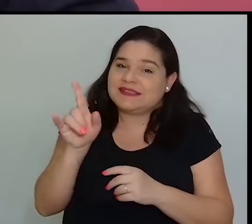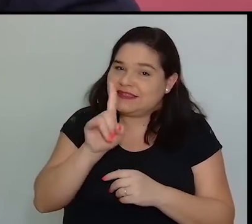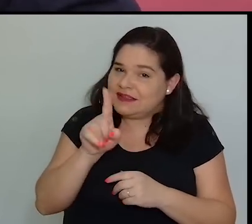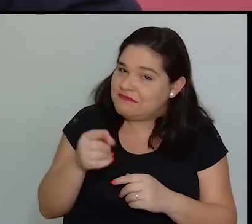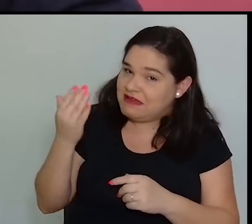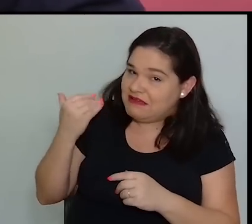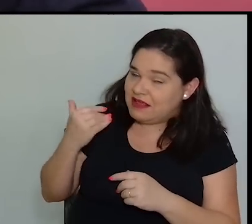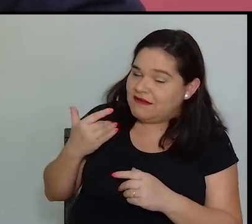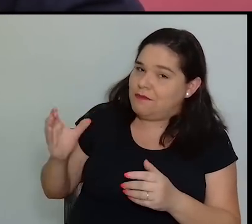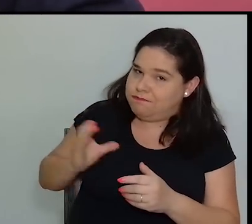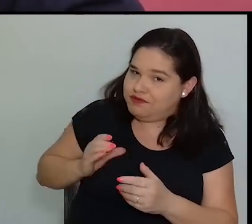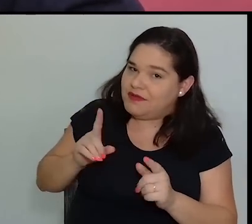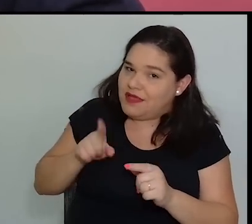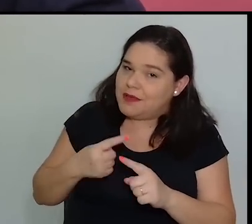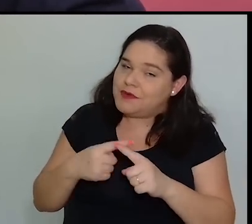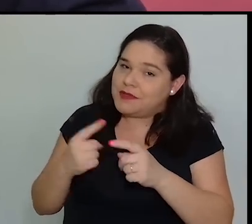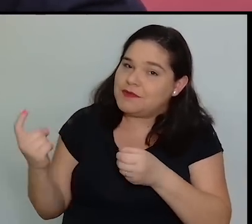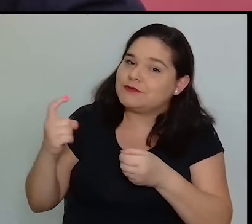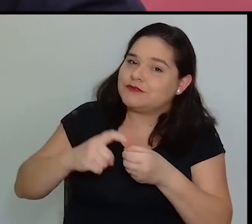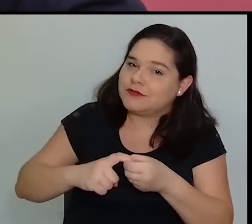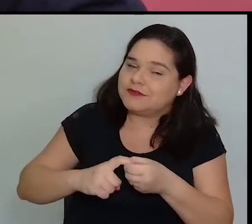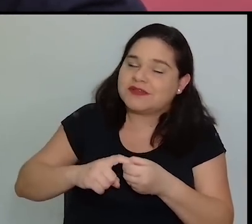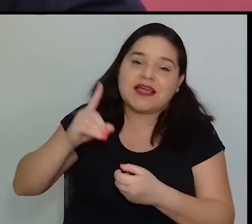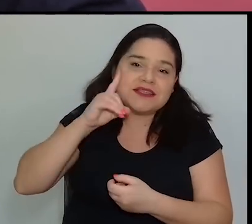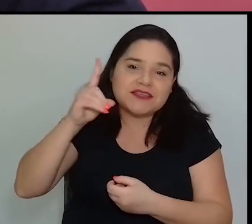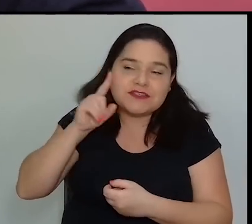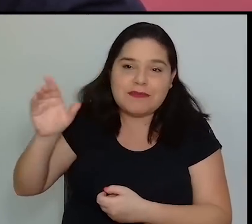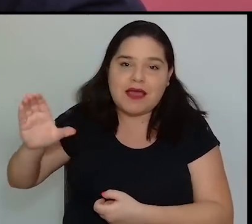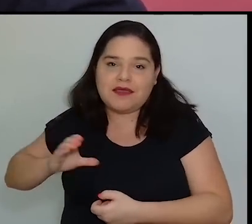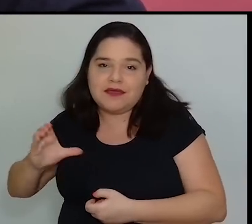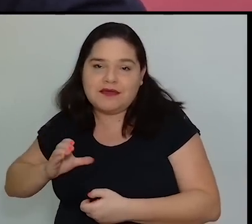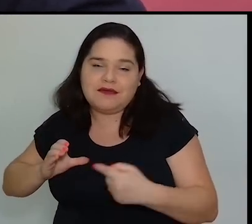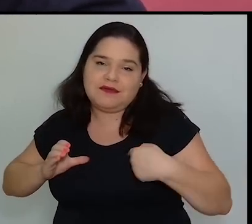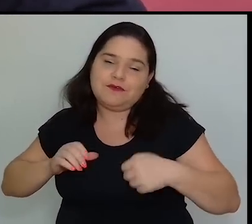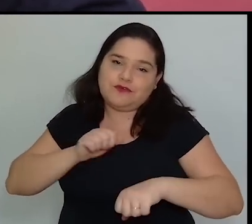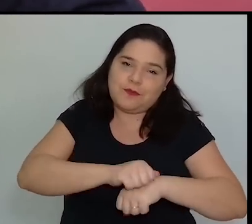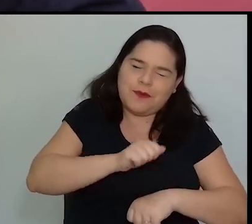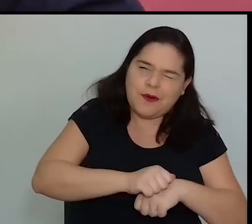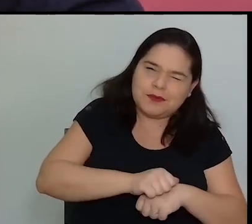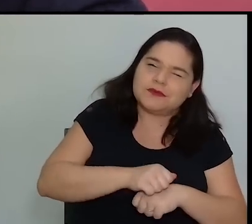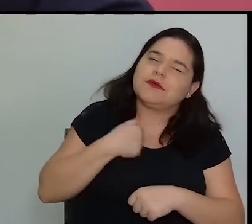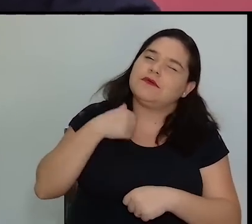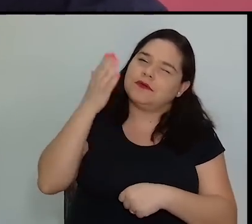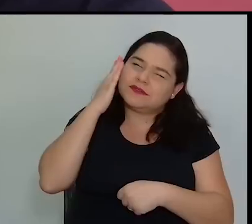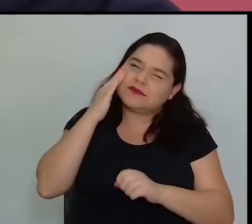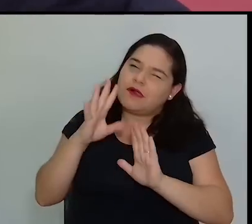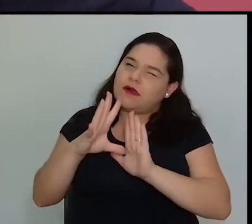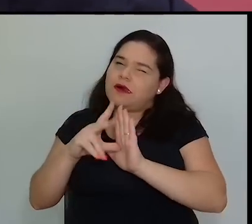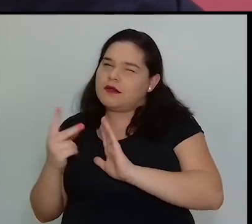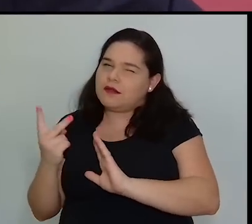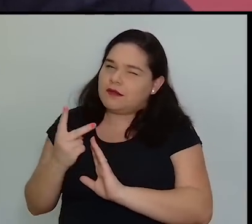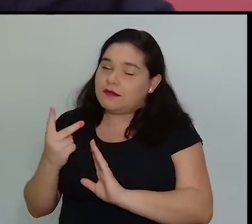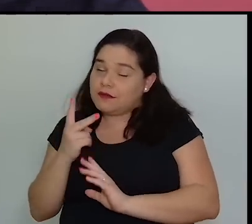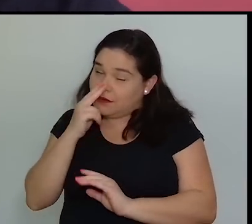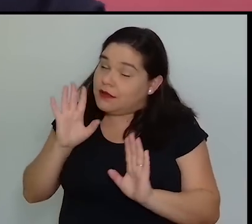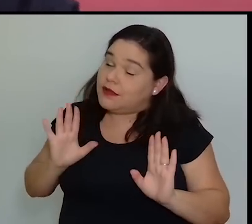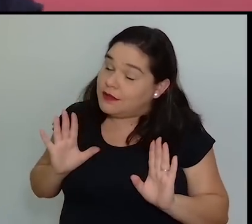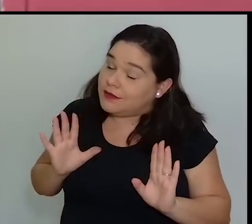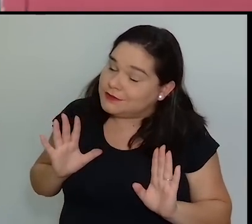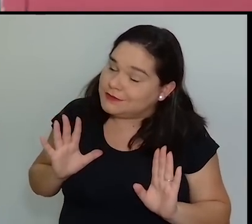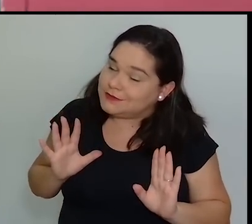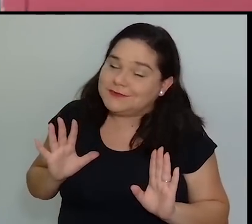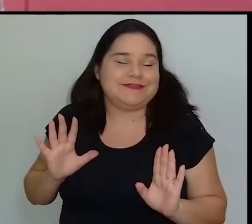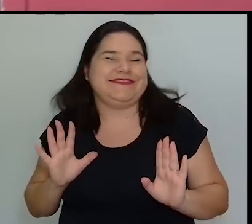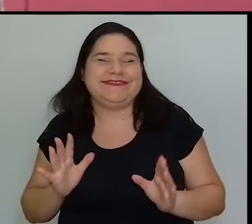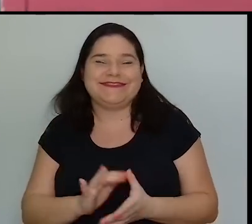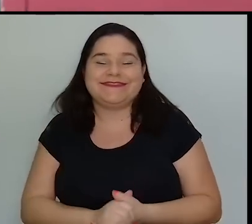é inclusive Porque é meu sócio cada dia que passa ele tá mais rico eu tô mais pobre então tem alguém roubando alguém aqui alguma coisa alguma coisa